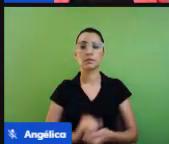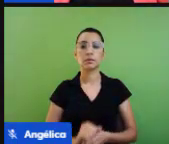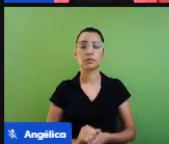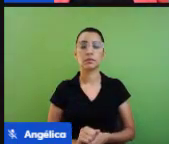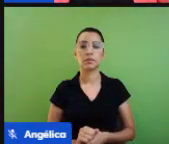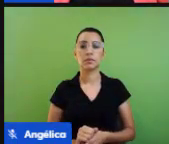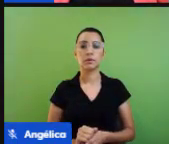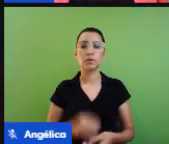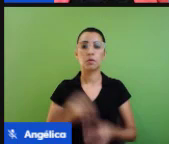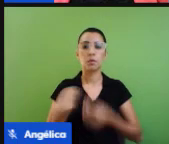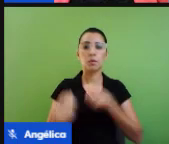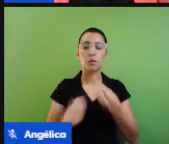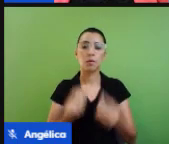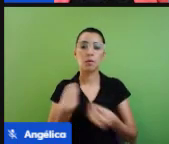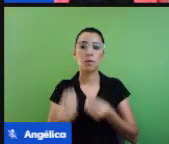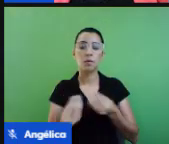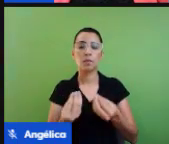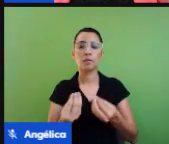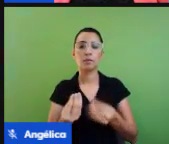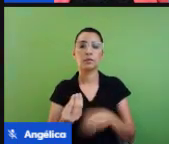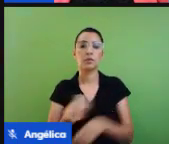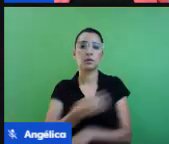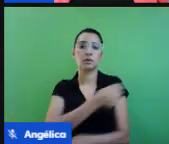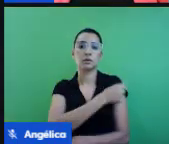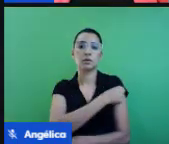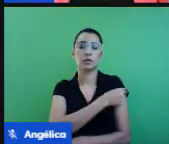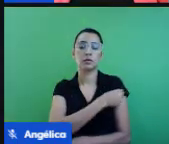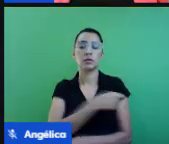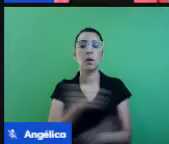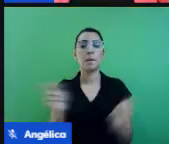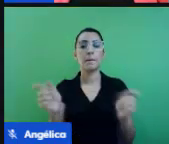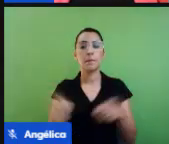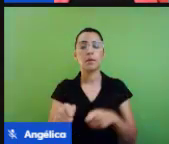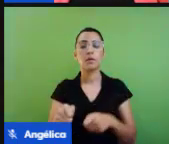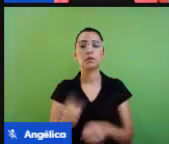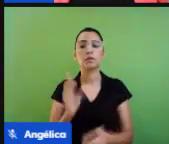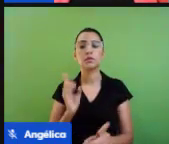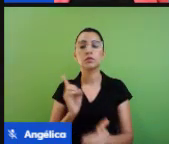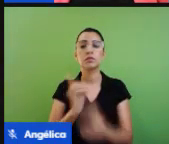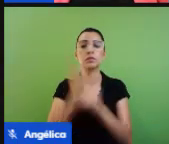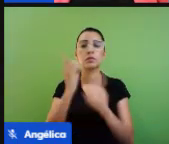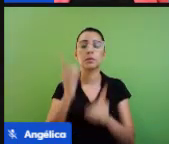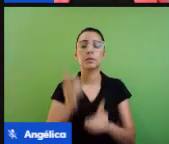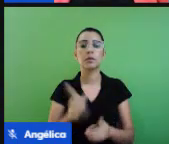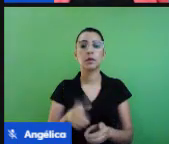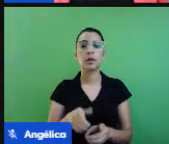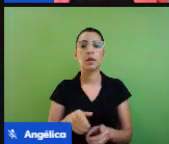podem identificar os ingredientes de uma receita, trabalhou também em sala de